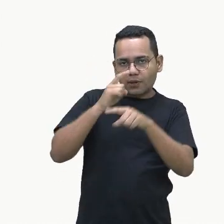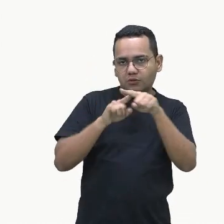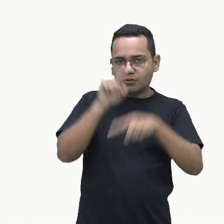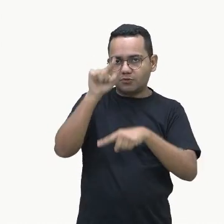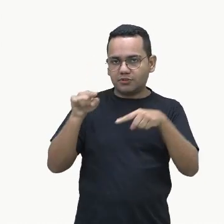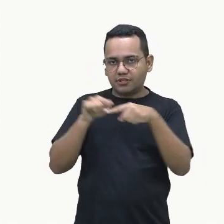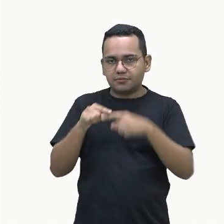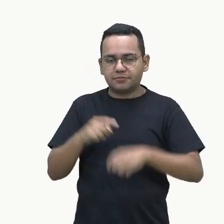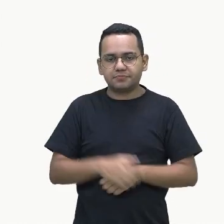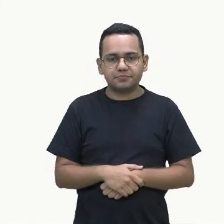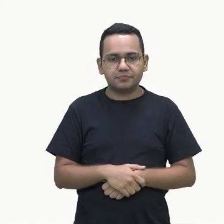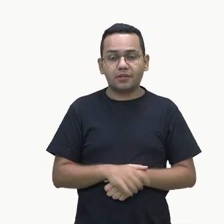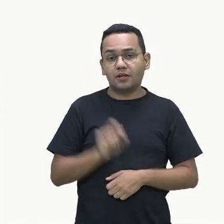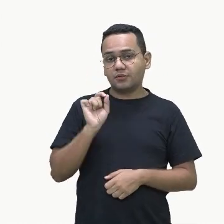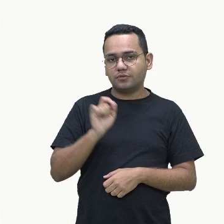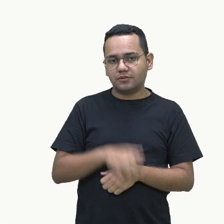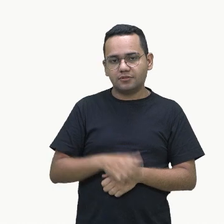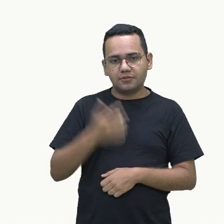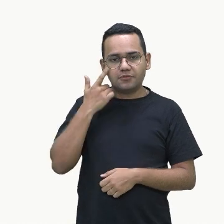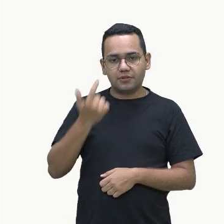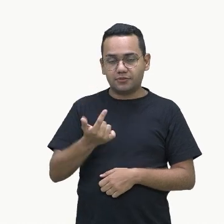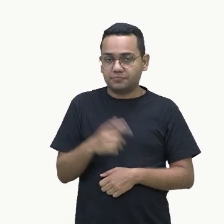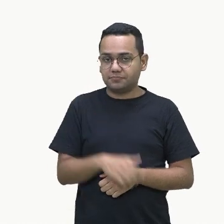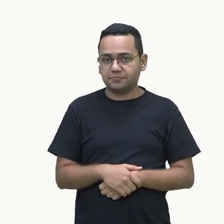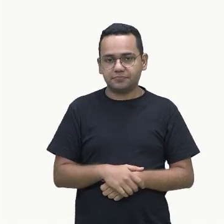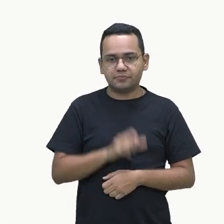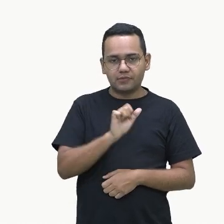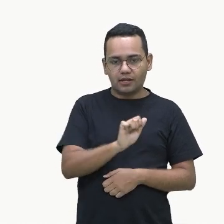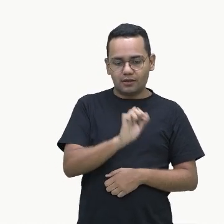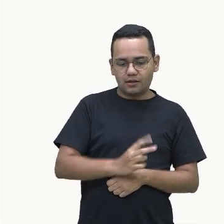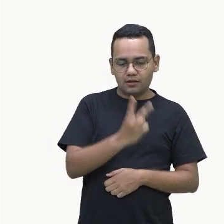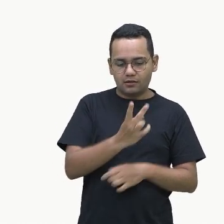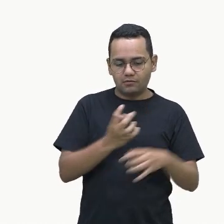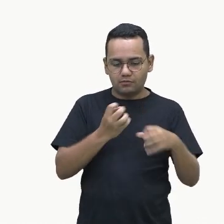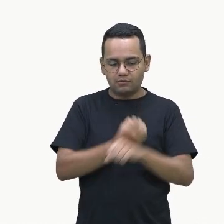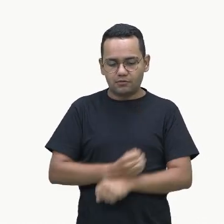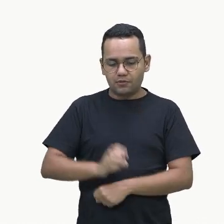hipotenusa é igual à soma